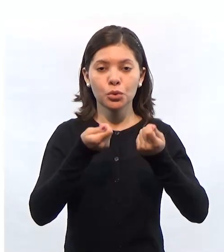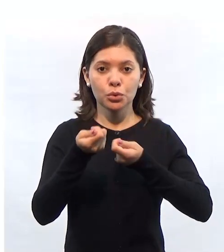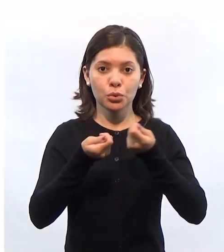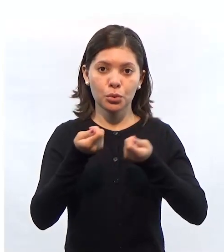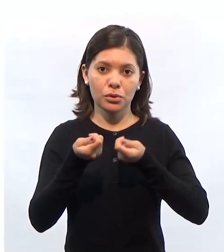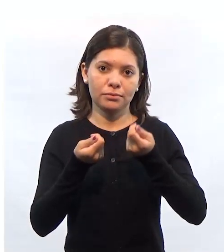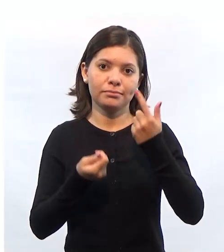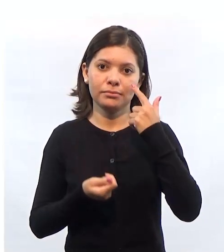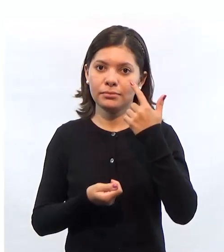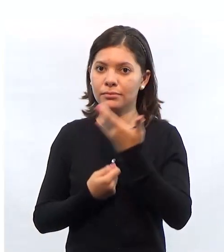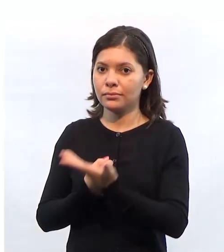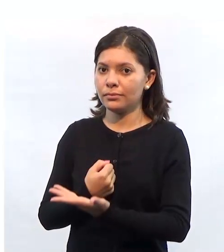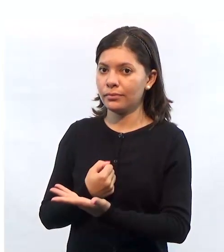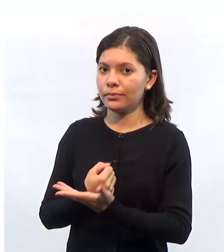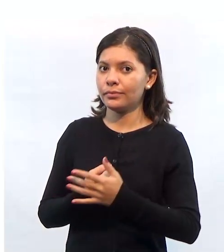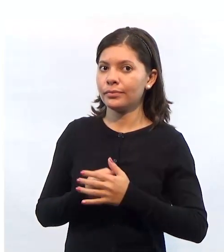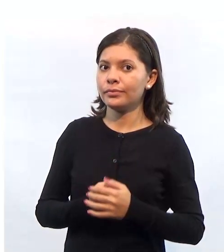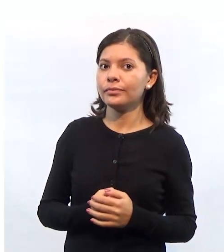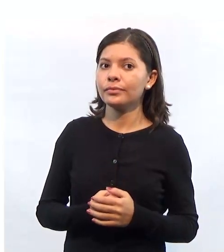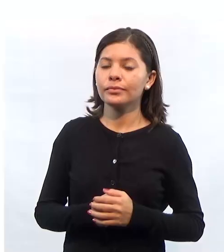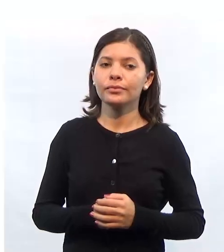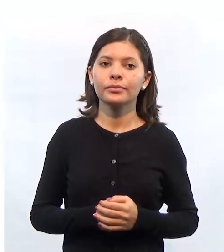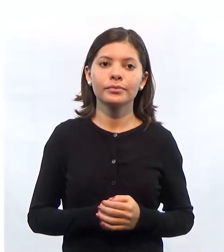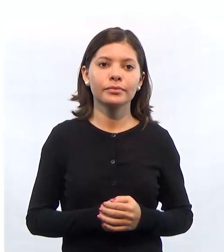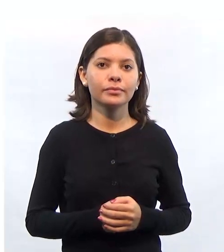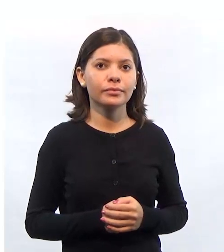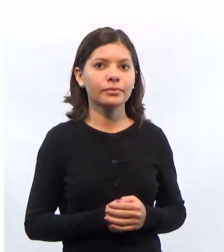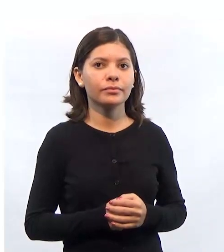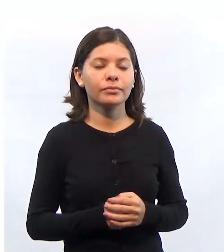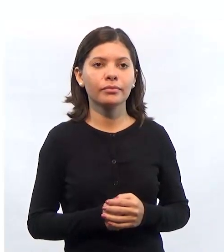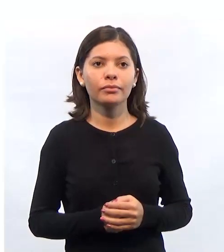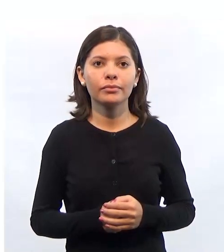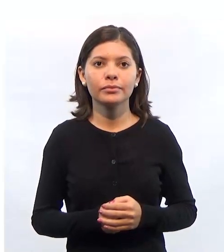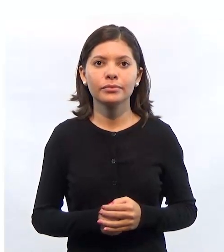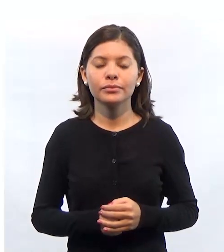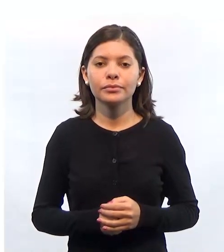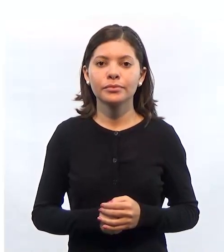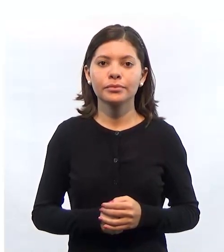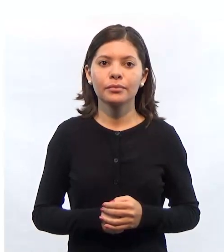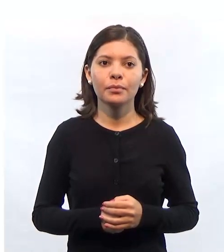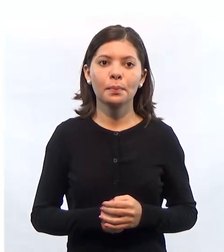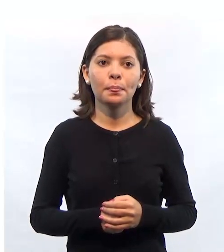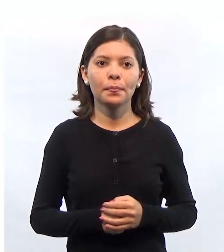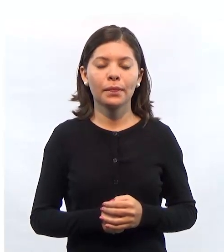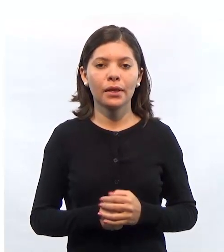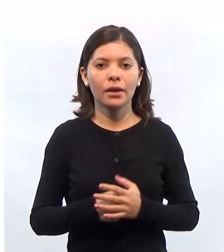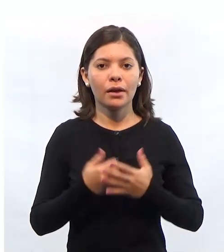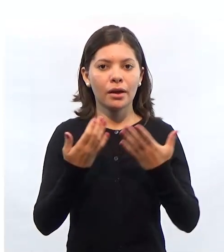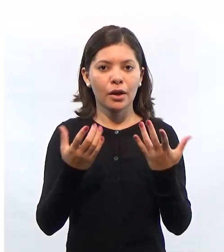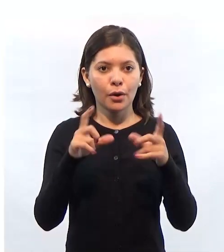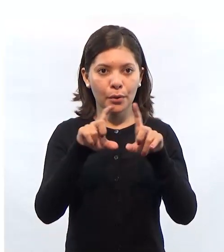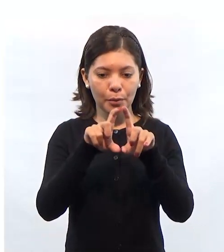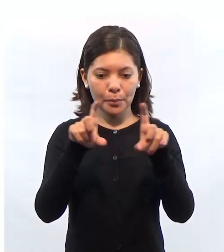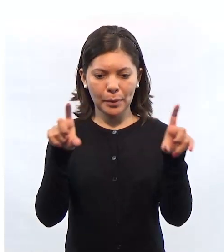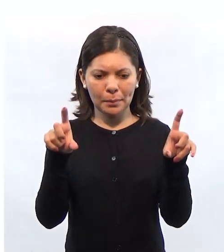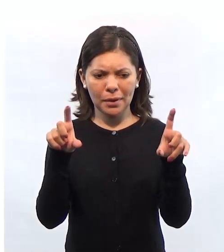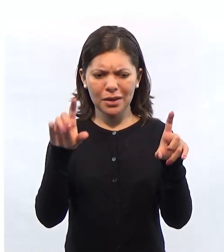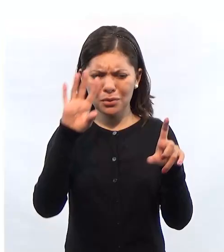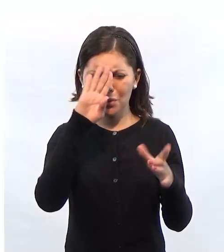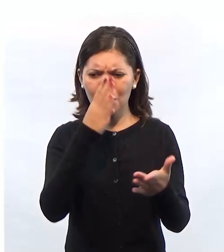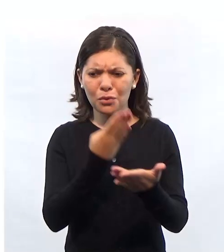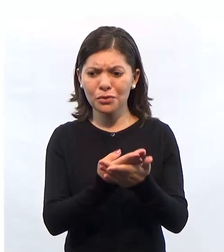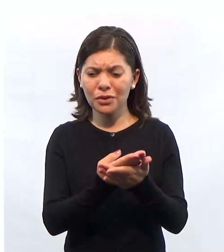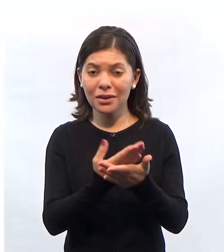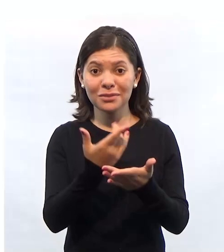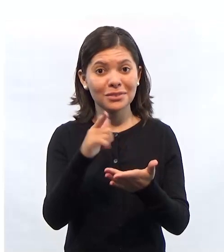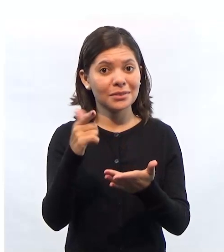nós podemos ter controles mais afinados ou menos afinados quando nós temos um controle não confiável